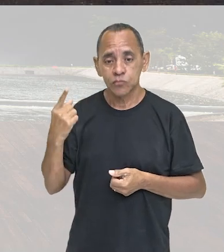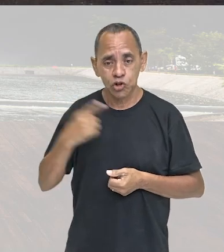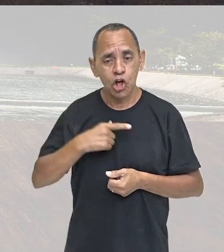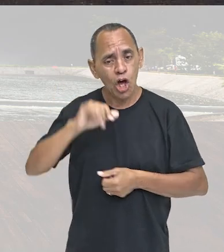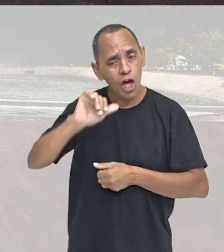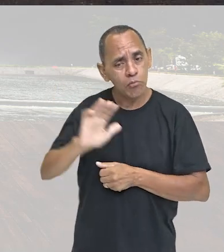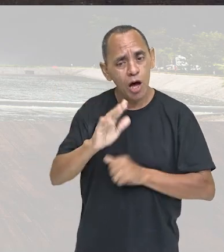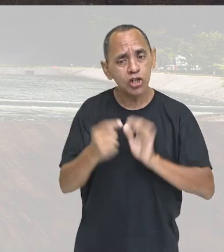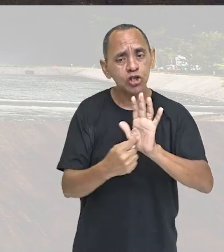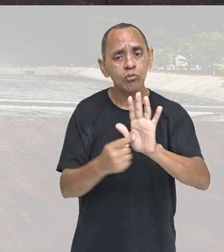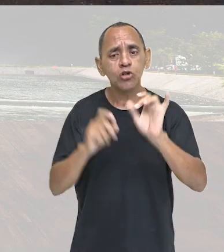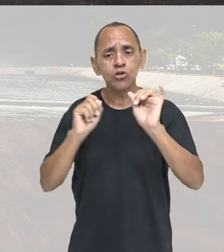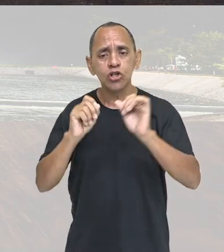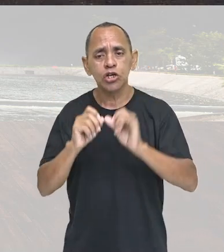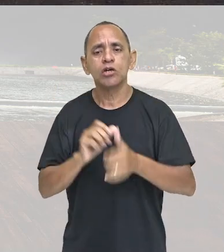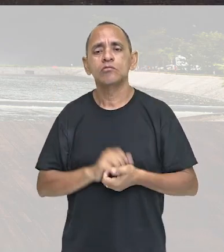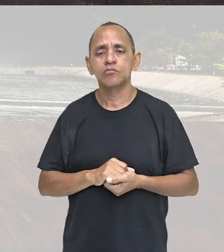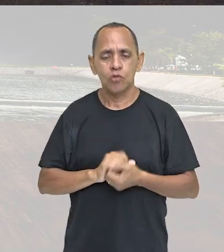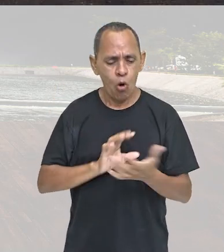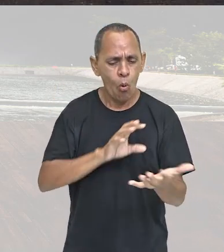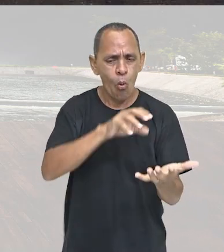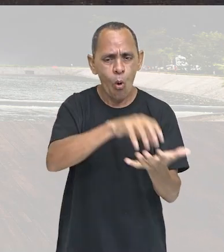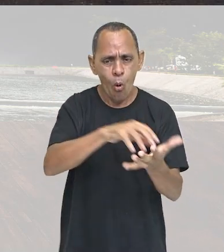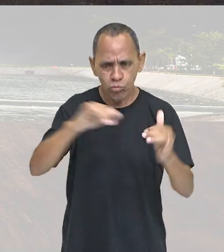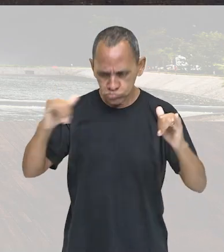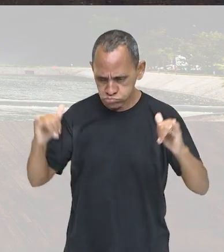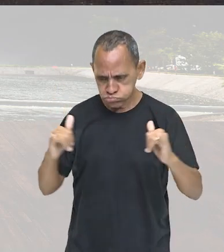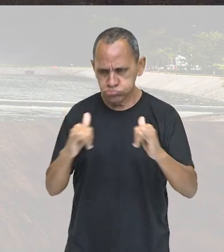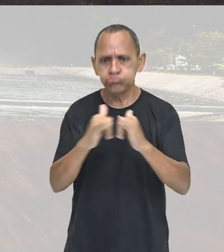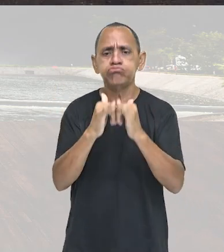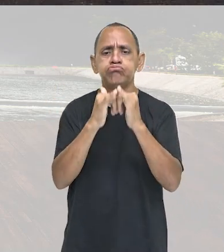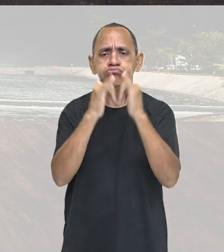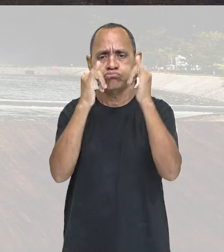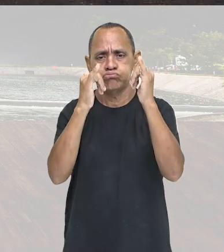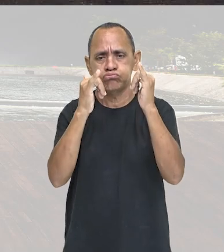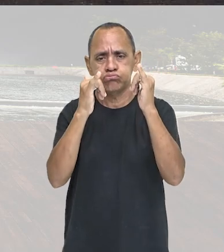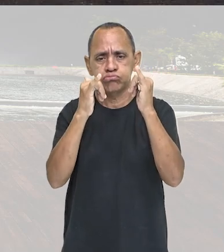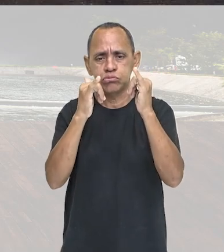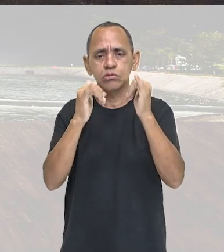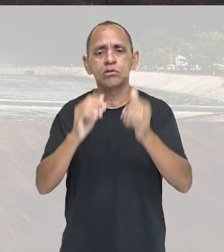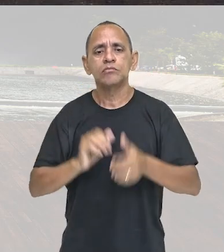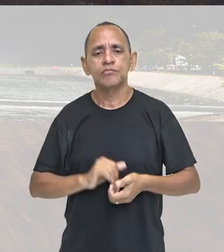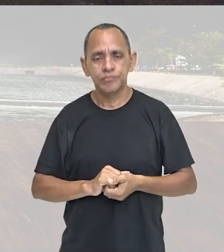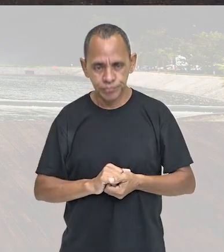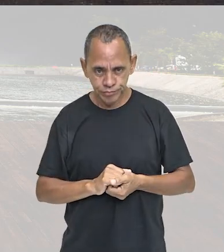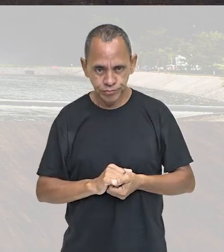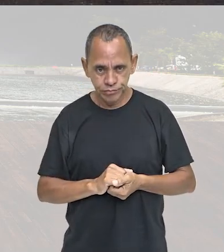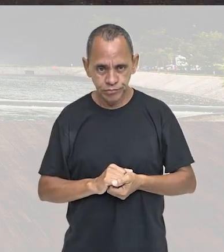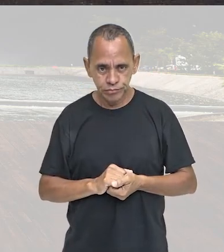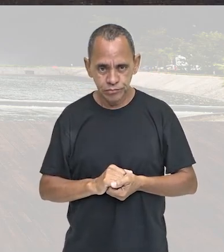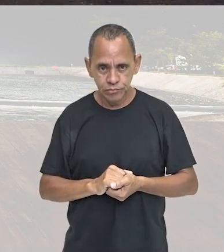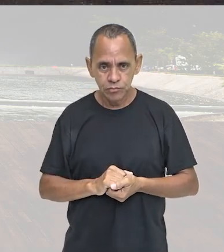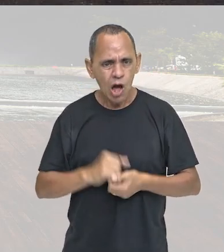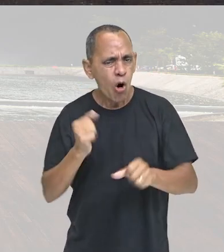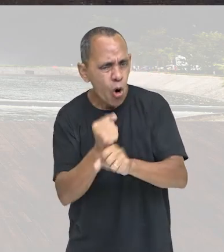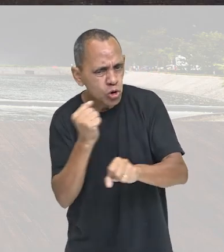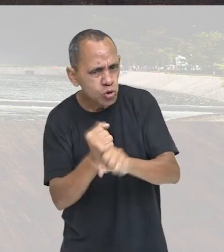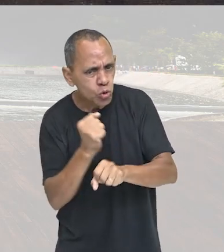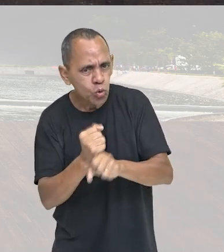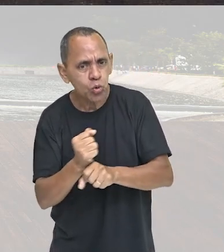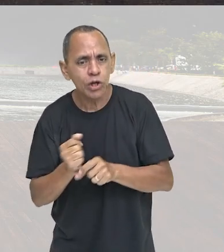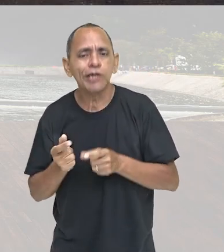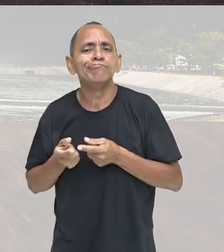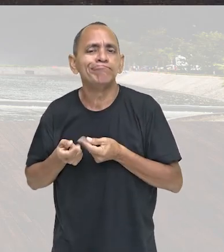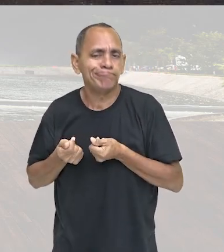usina hidrelétrica, certo? Só que para construir, né, uma usina hidrelétrica, além do custo, né, porque não